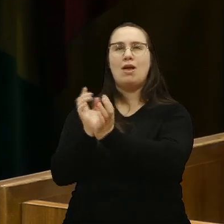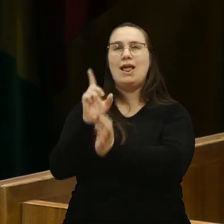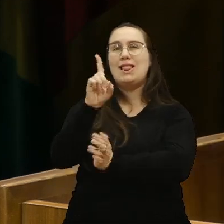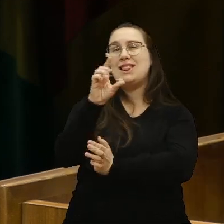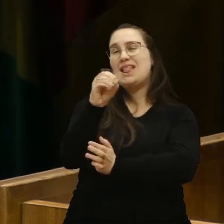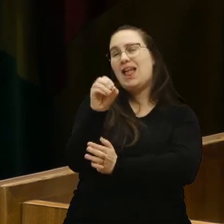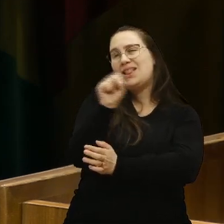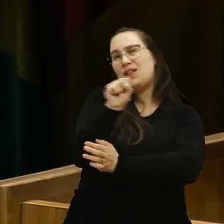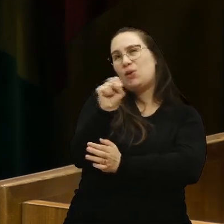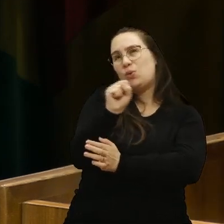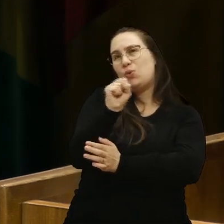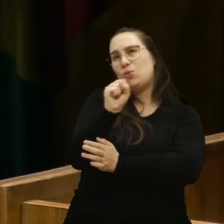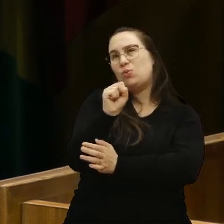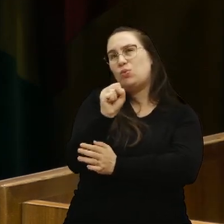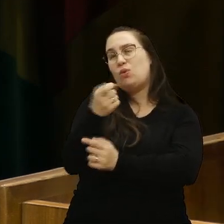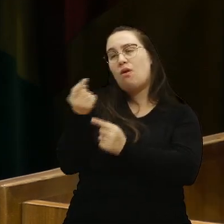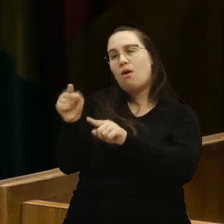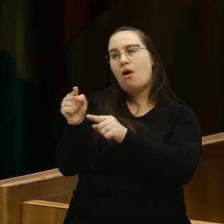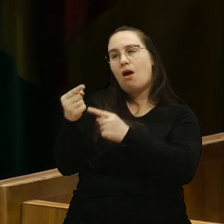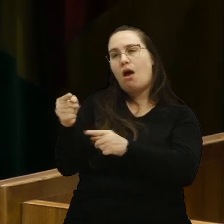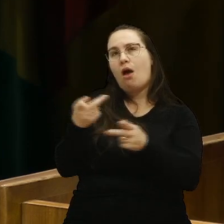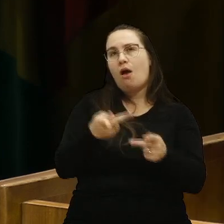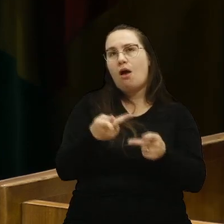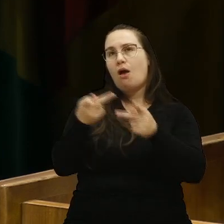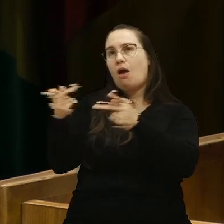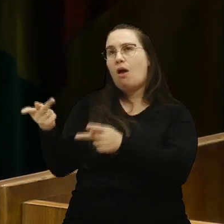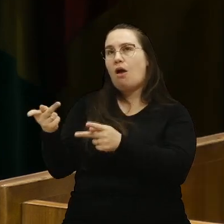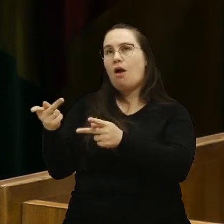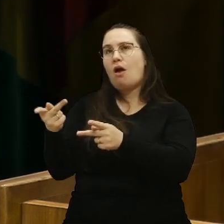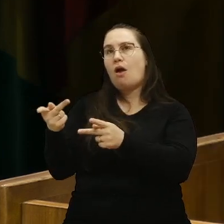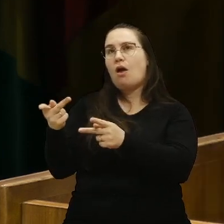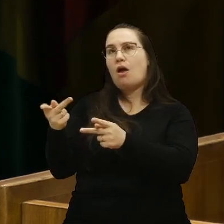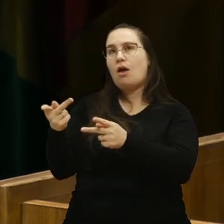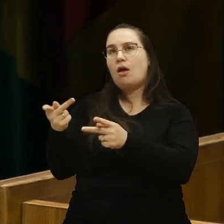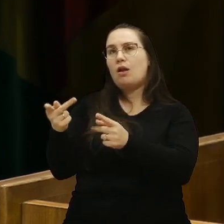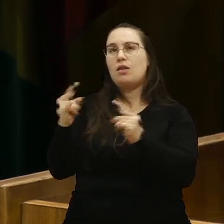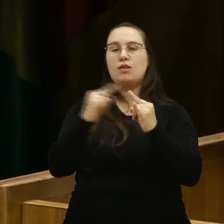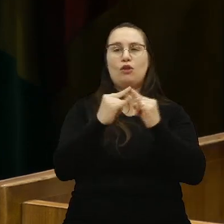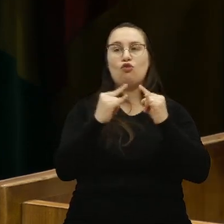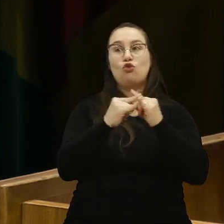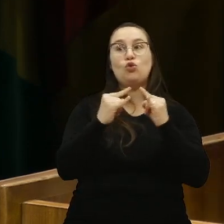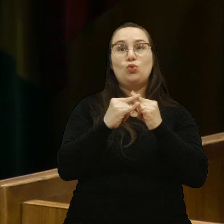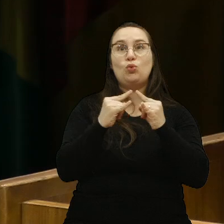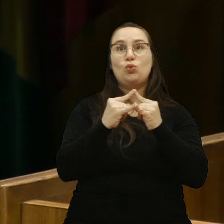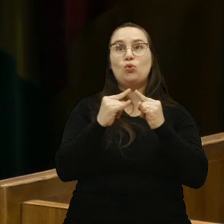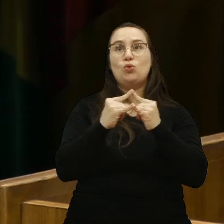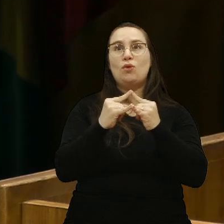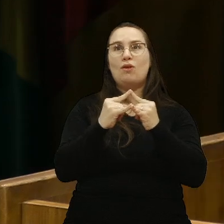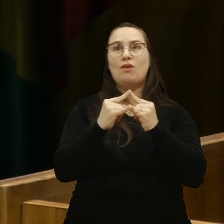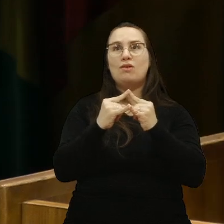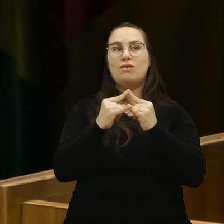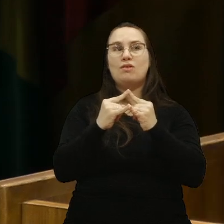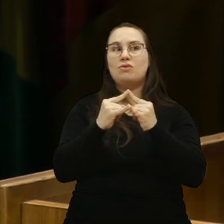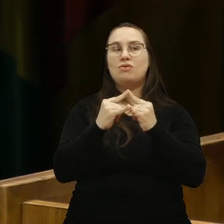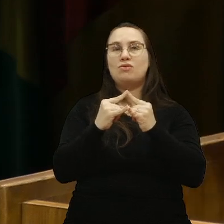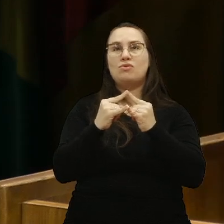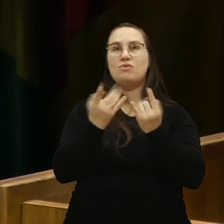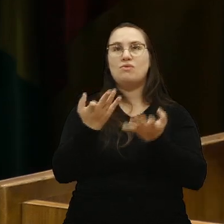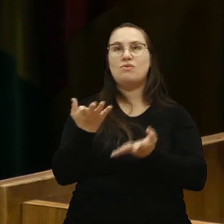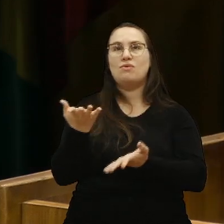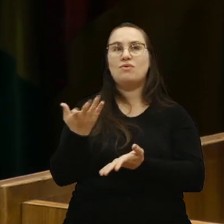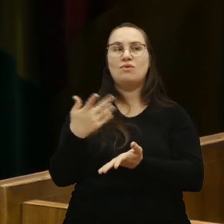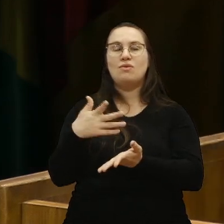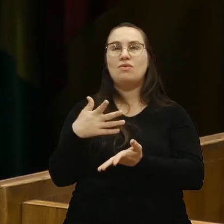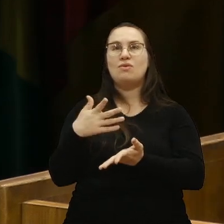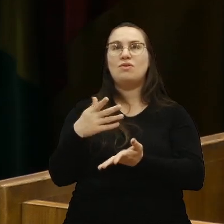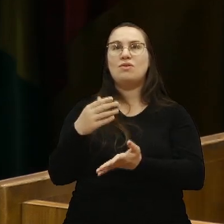de tolerância, presidente, provoquei para que fôssemos visitar as casas de passagem, os abrigos, para nós nos darmos conta do ápice de violência